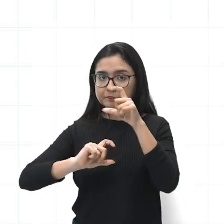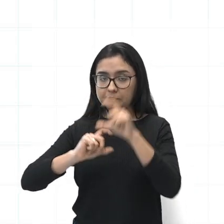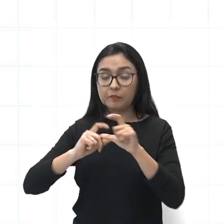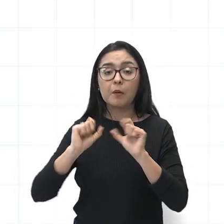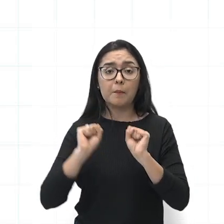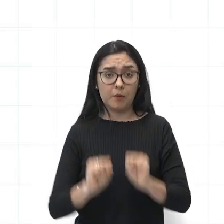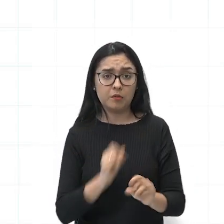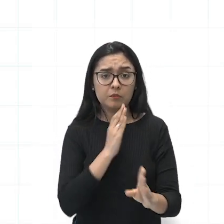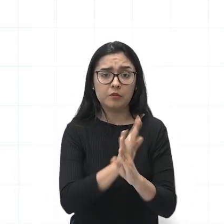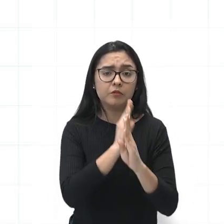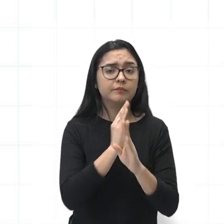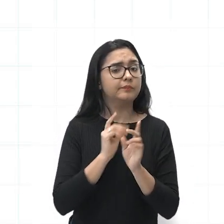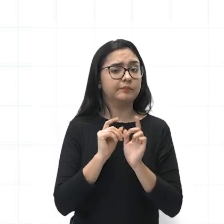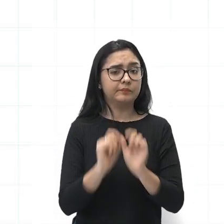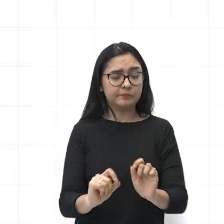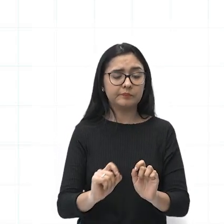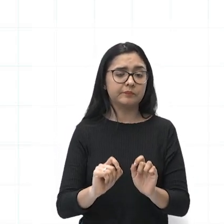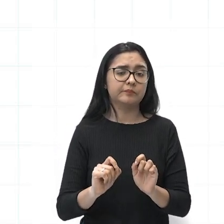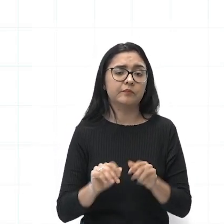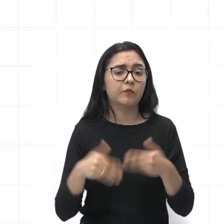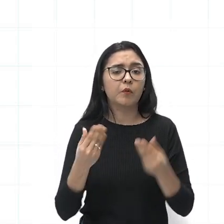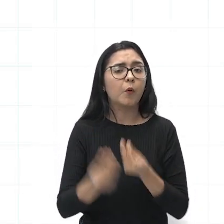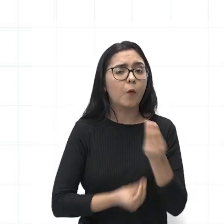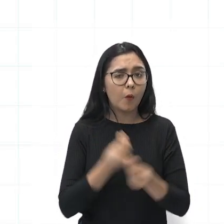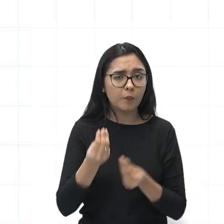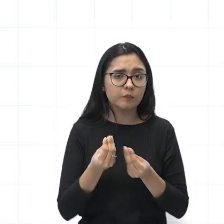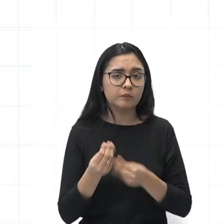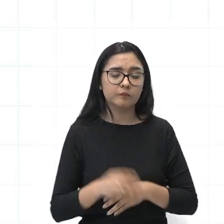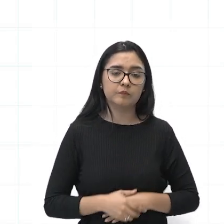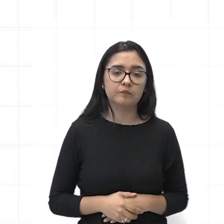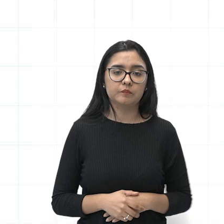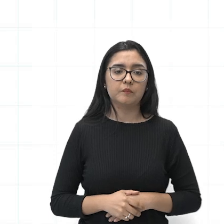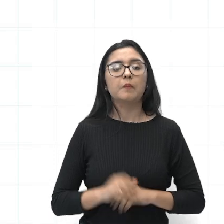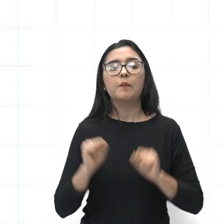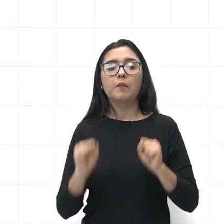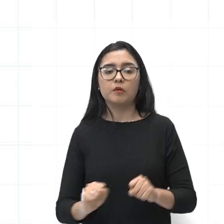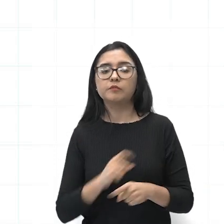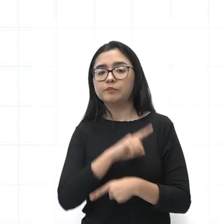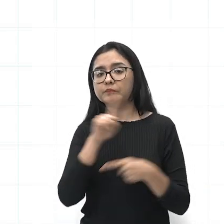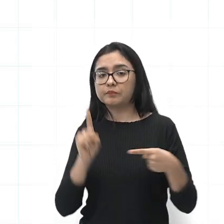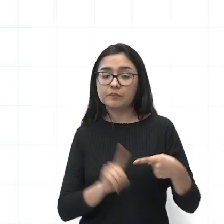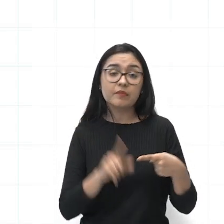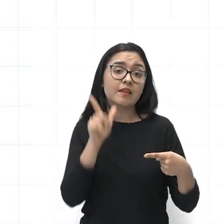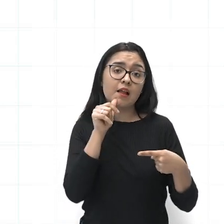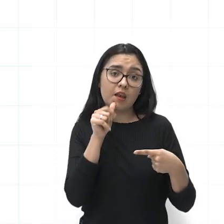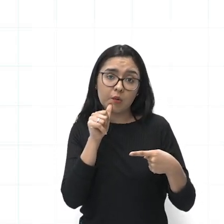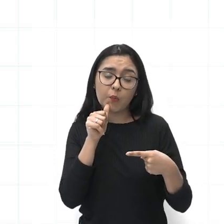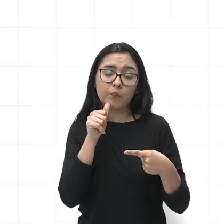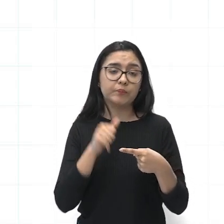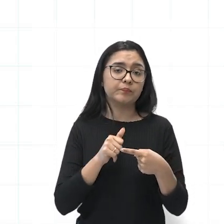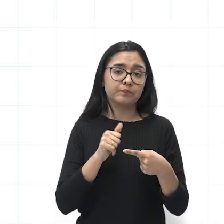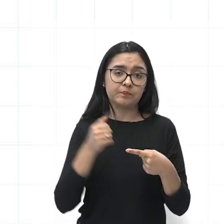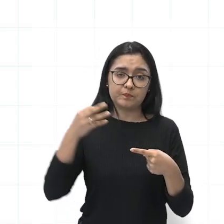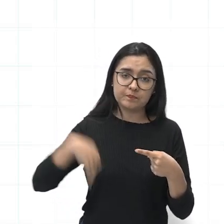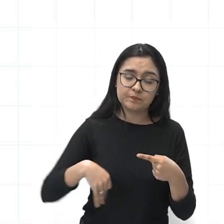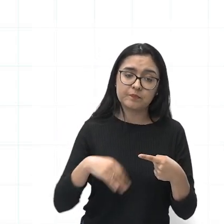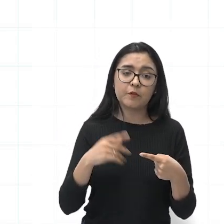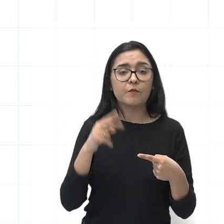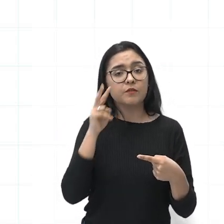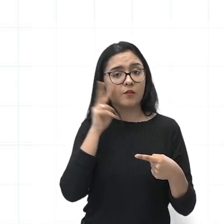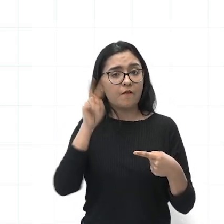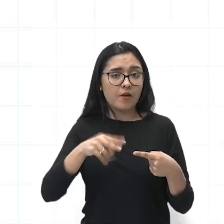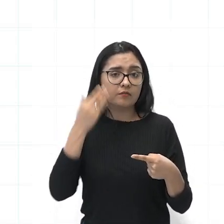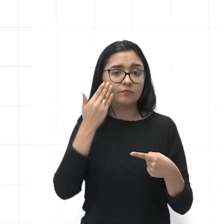nós podemos encontrar elas em que estados? Nós podemos encontrar no estado líquido, certo? Como você